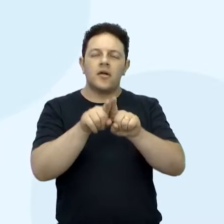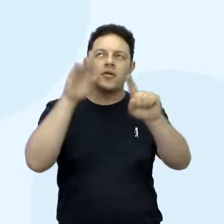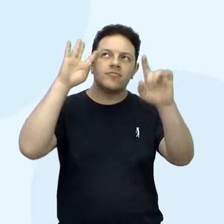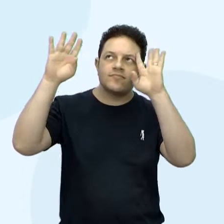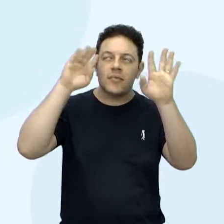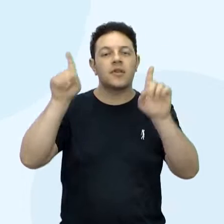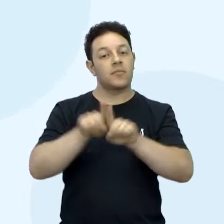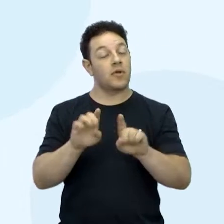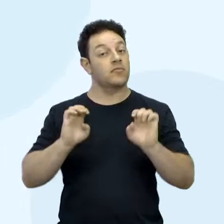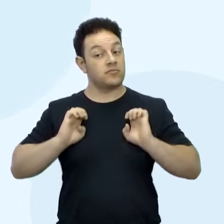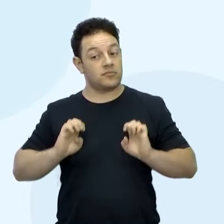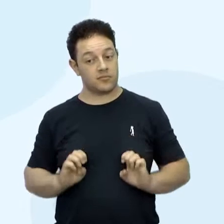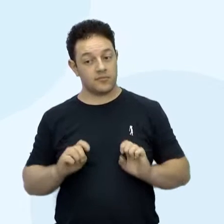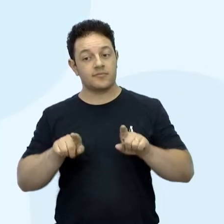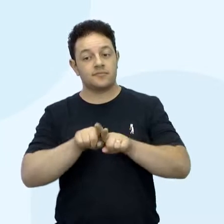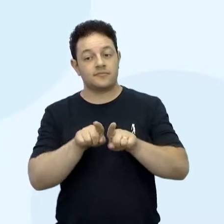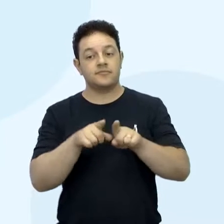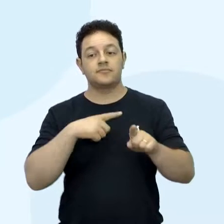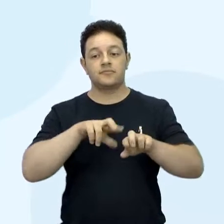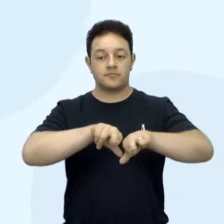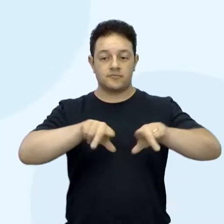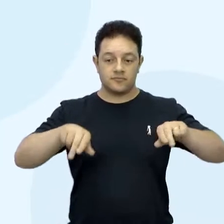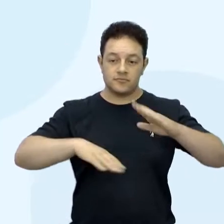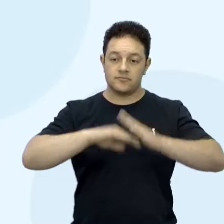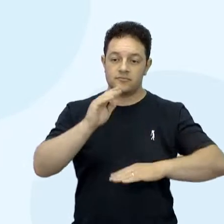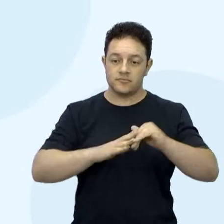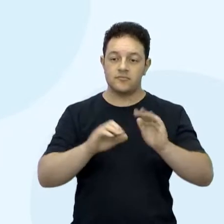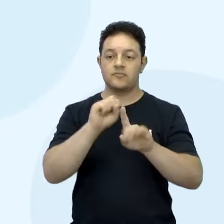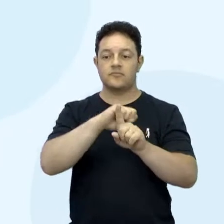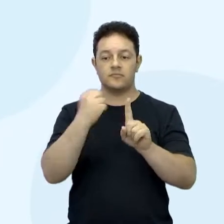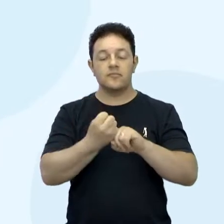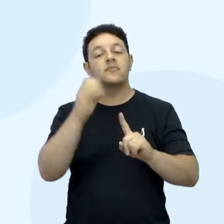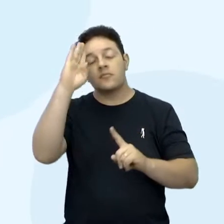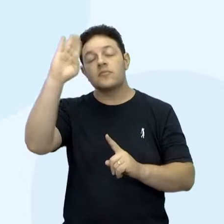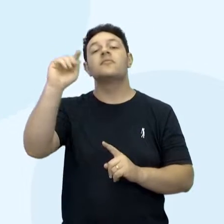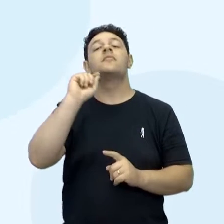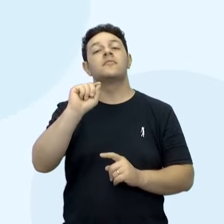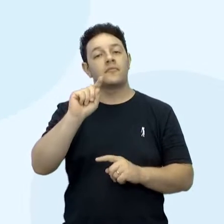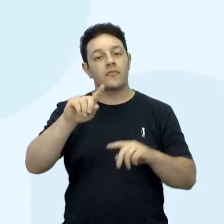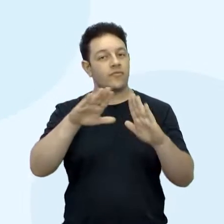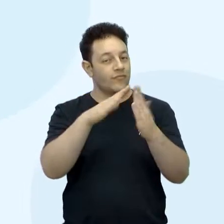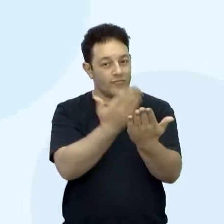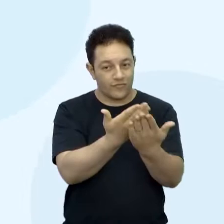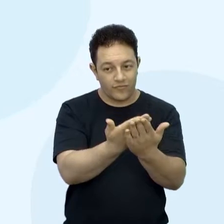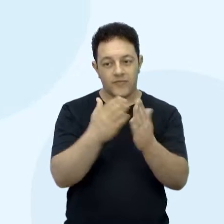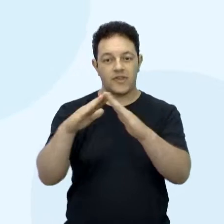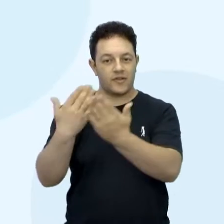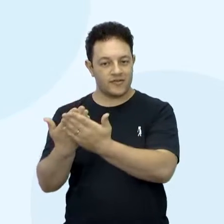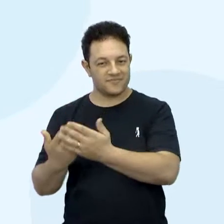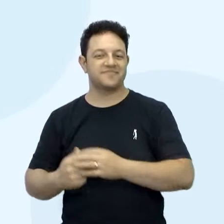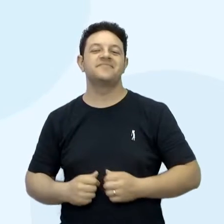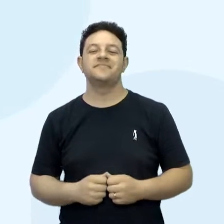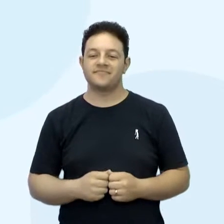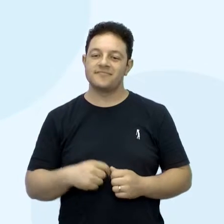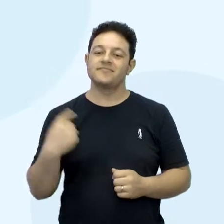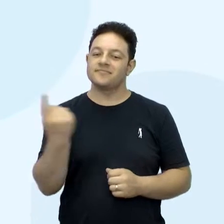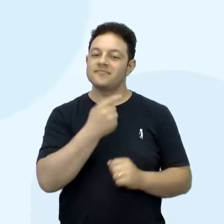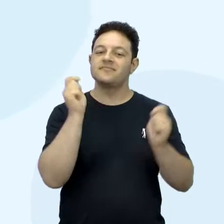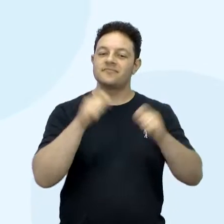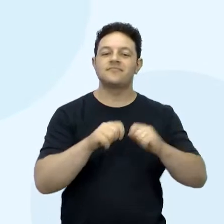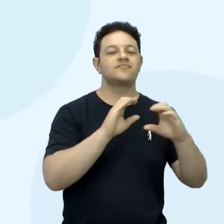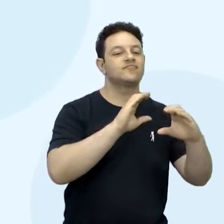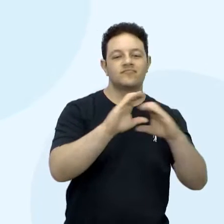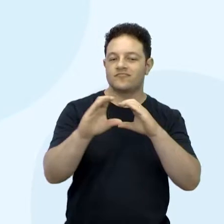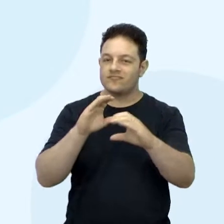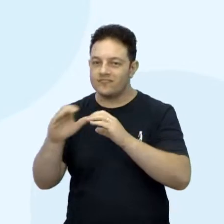e ética nas diversas práticas sociais, incluindo as escolares, para se